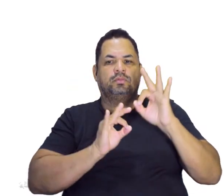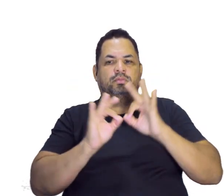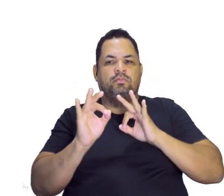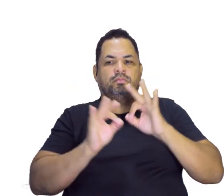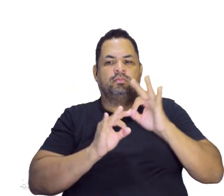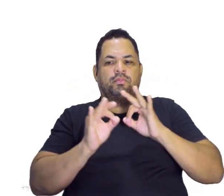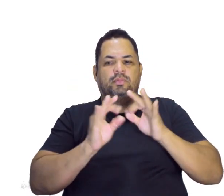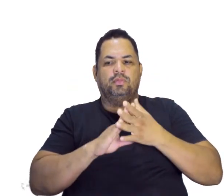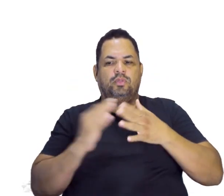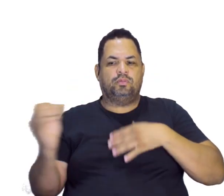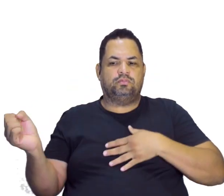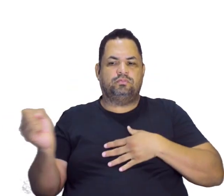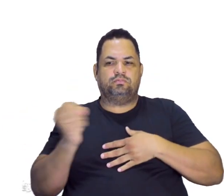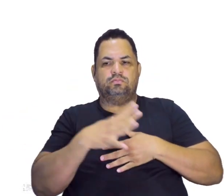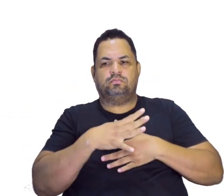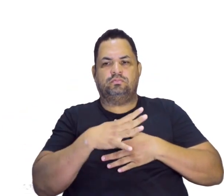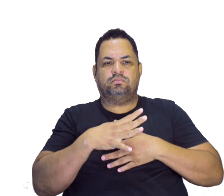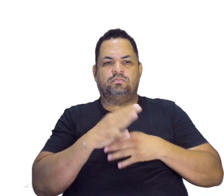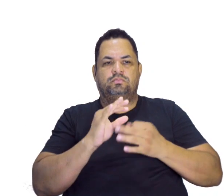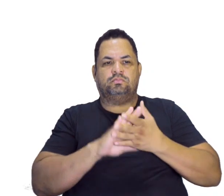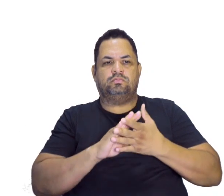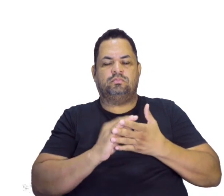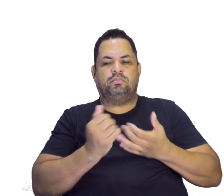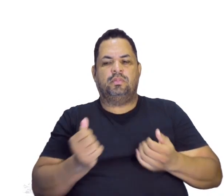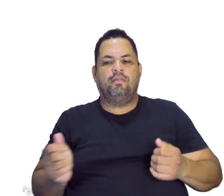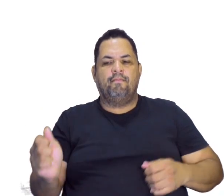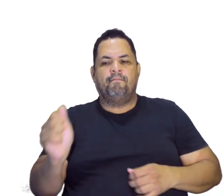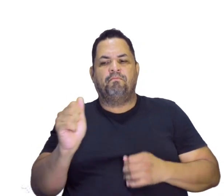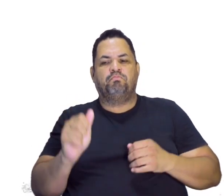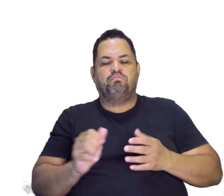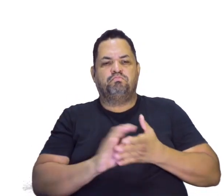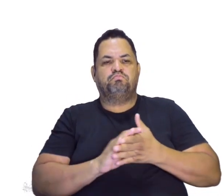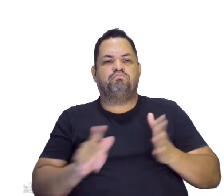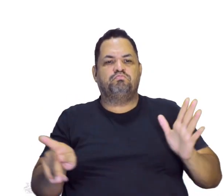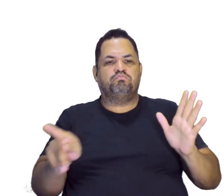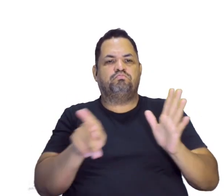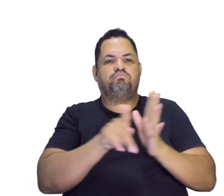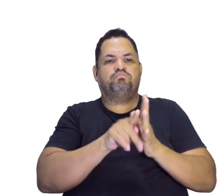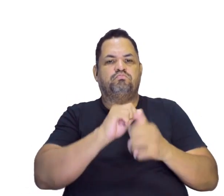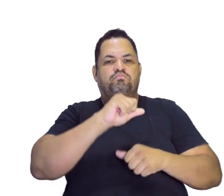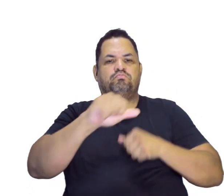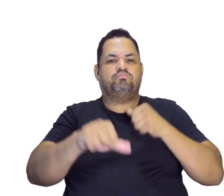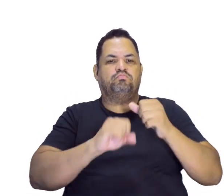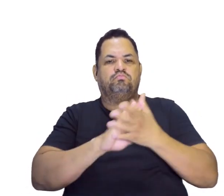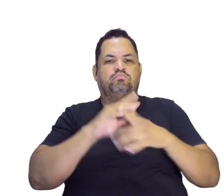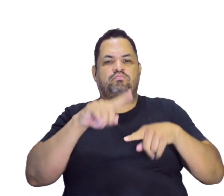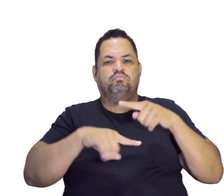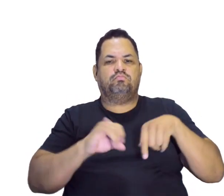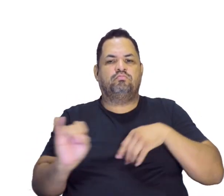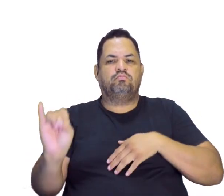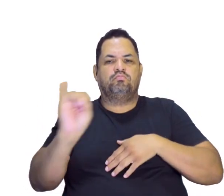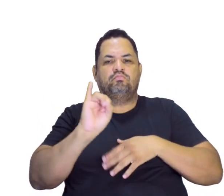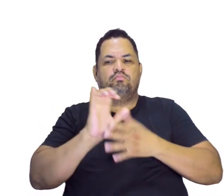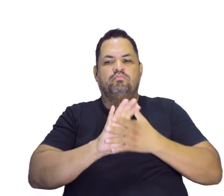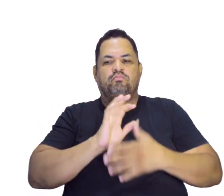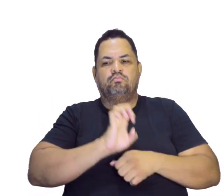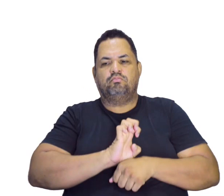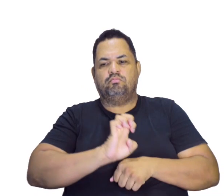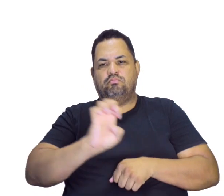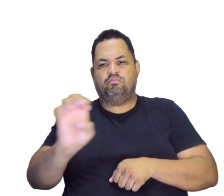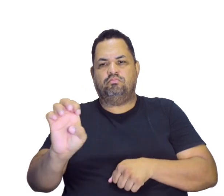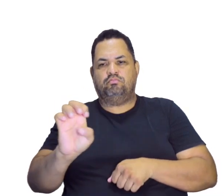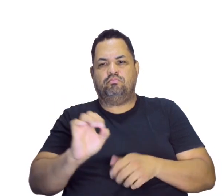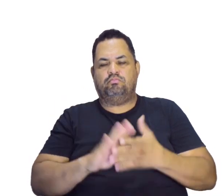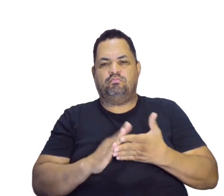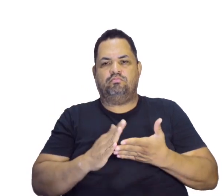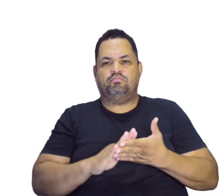a sua reelaboração com autonomia, transformando o produto importado em